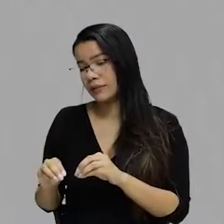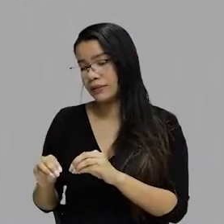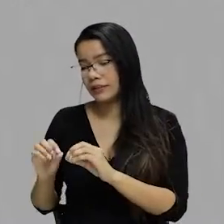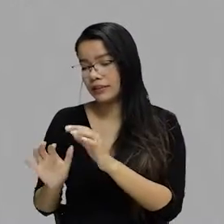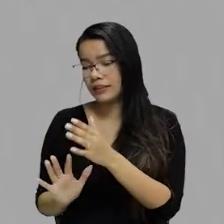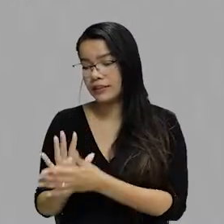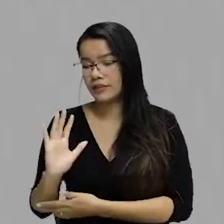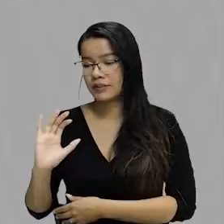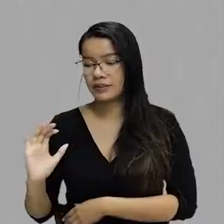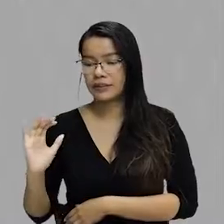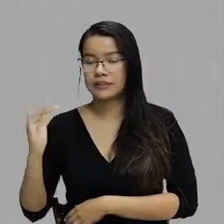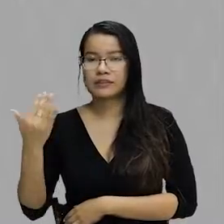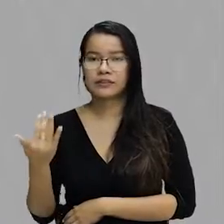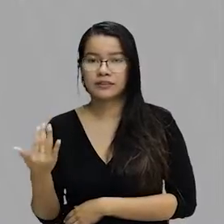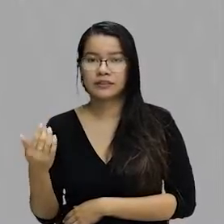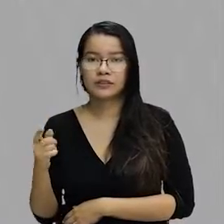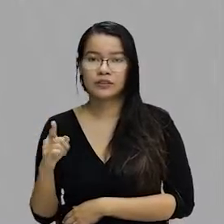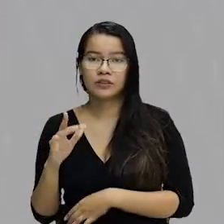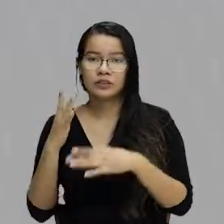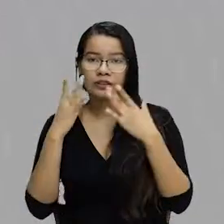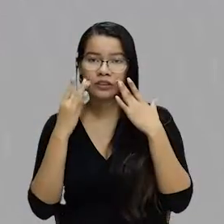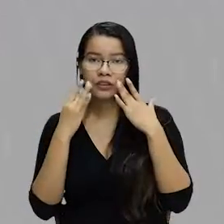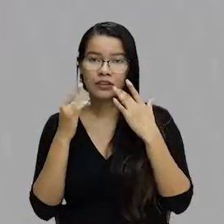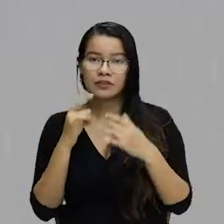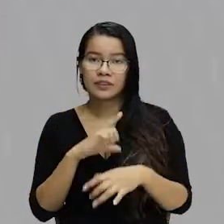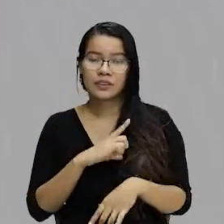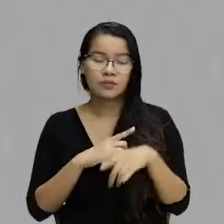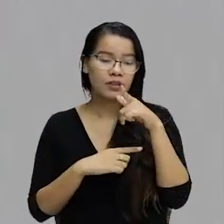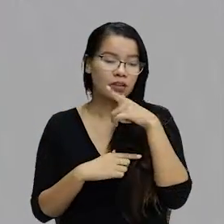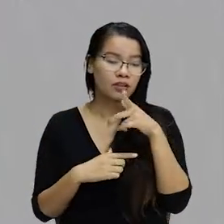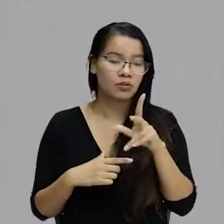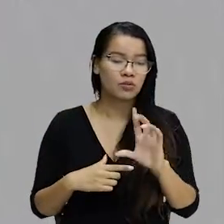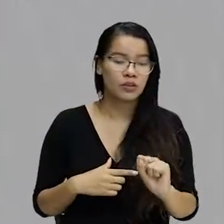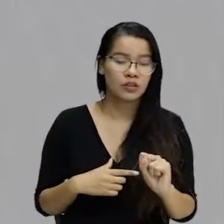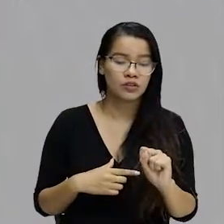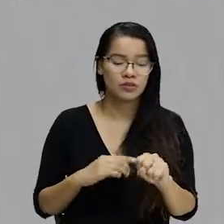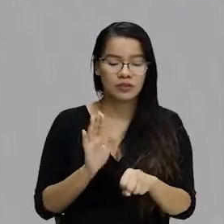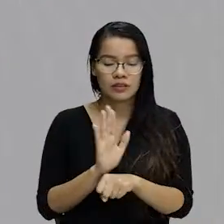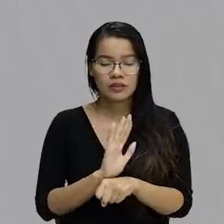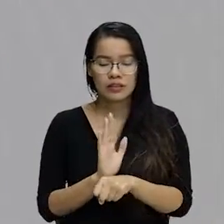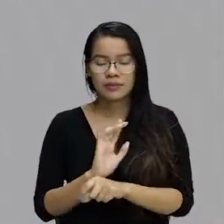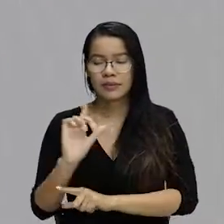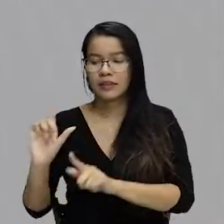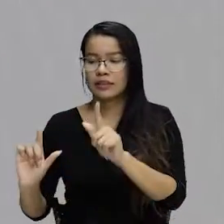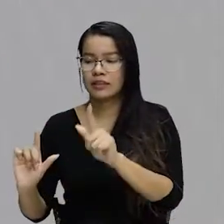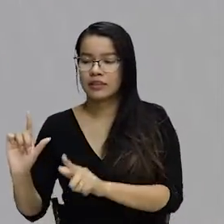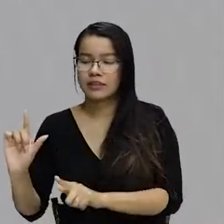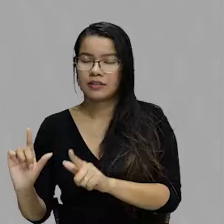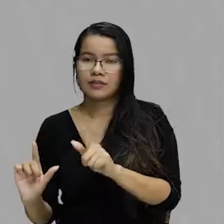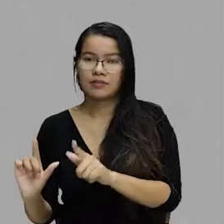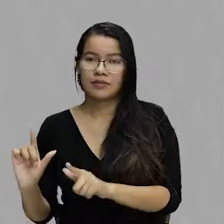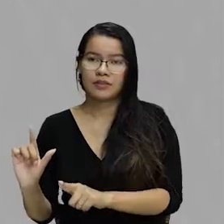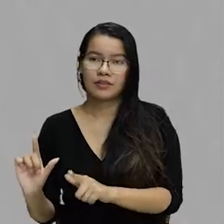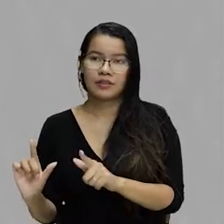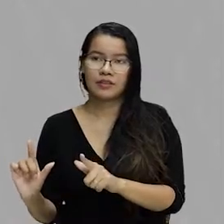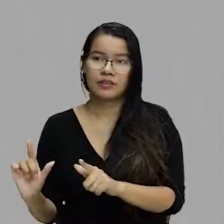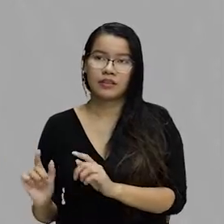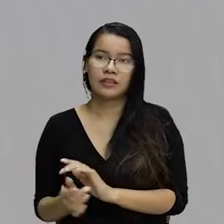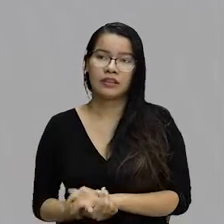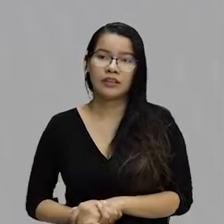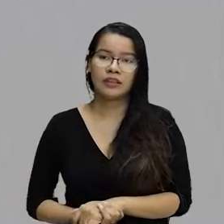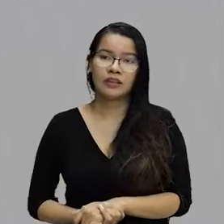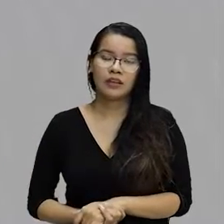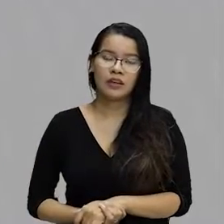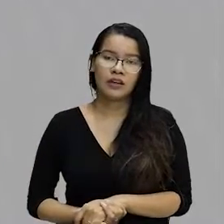Né? No teatro, você tem uma linguagem. No cinema e na televisão, nas plataformas de